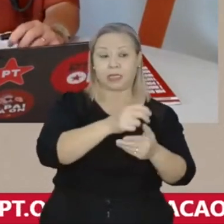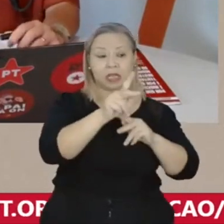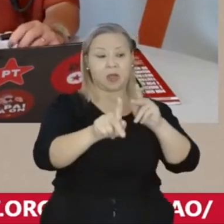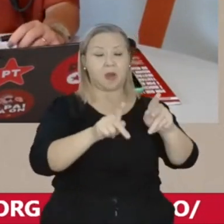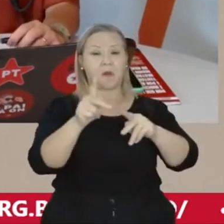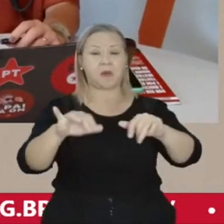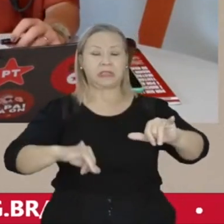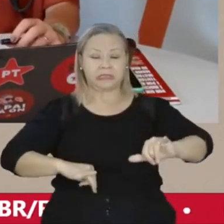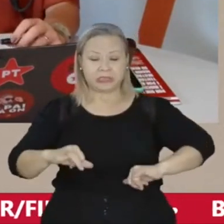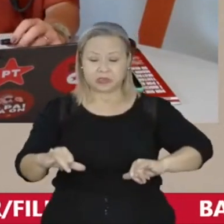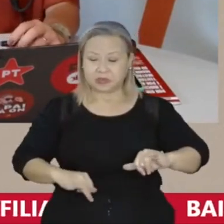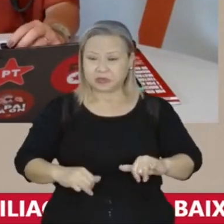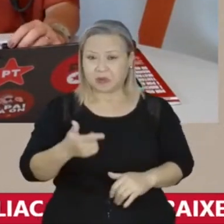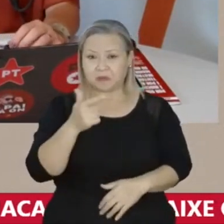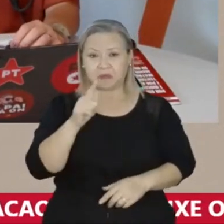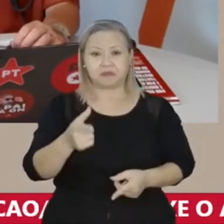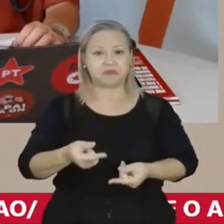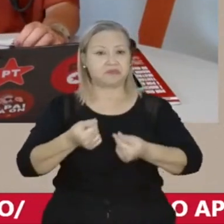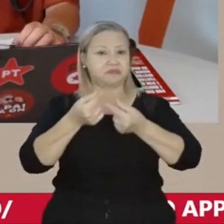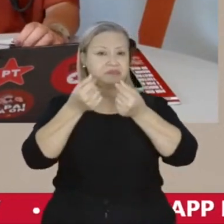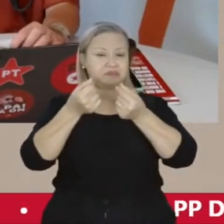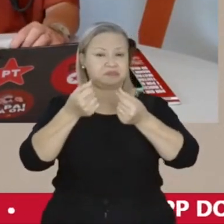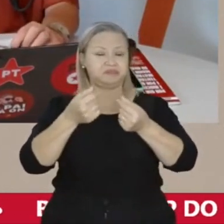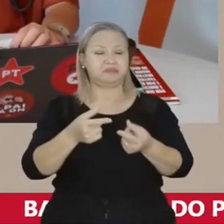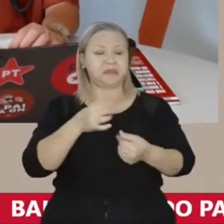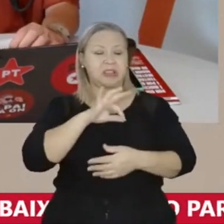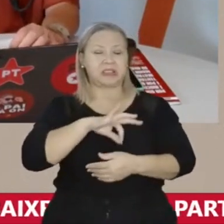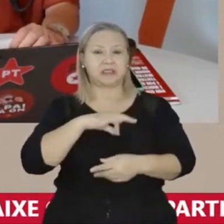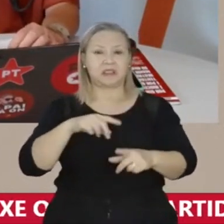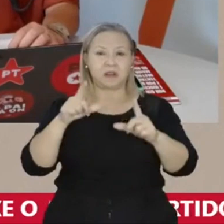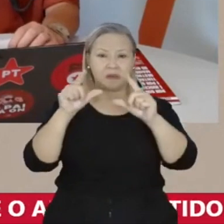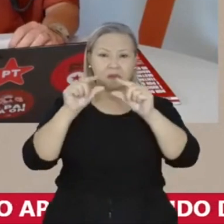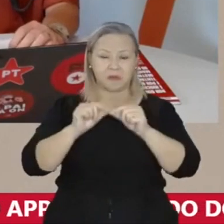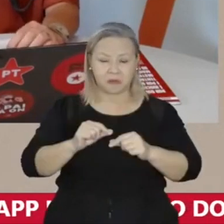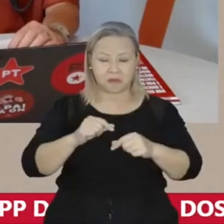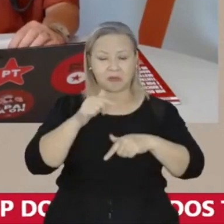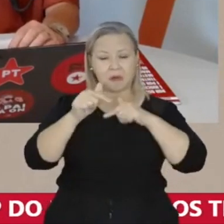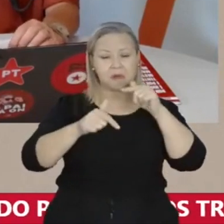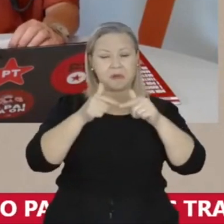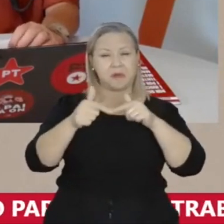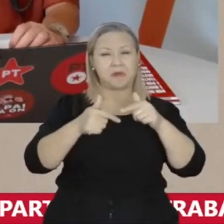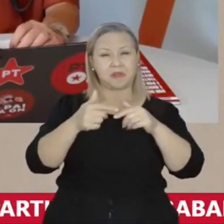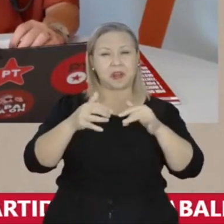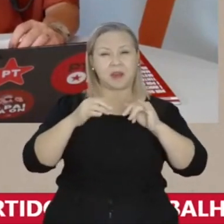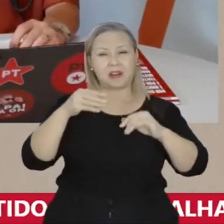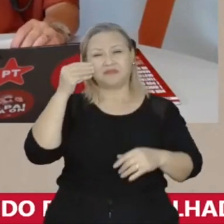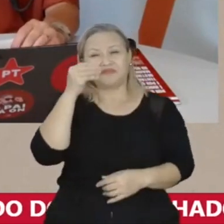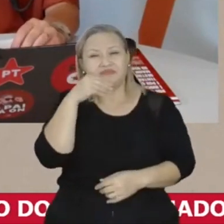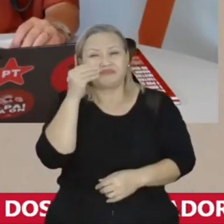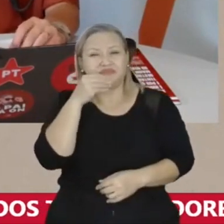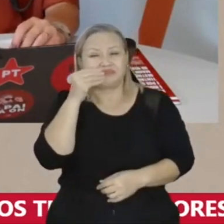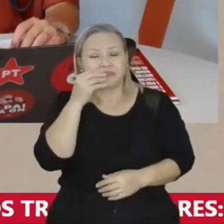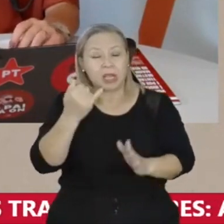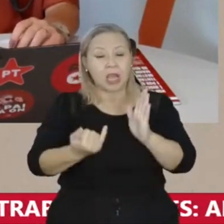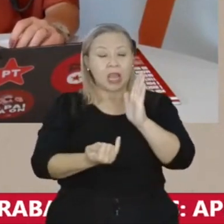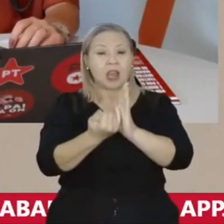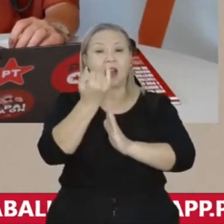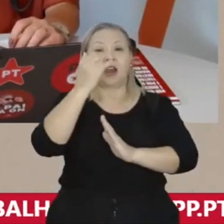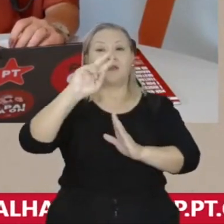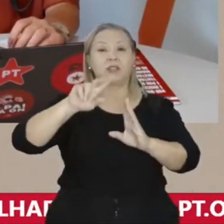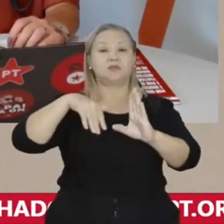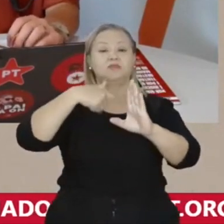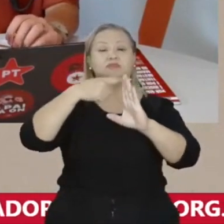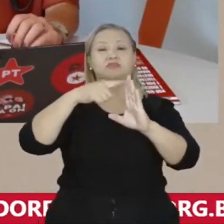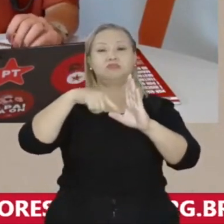sofre duplamente, com baixa renda em função do mercado de trabalho desaquecido e com o aumento da inflação retirando o poder de compra